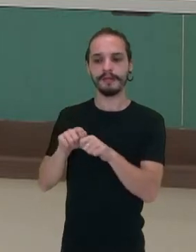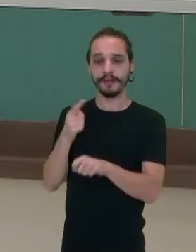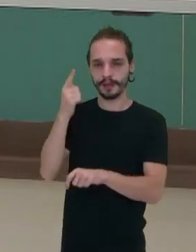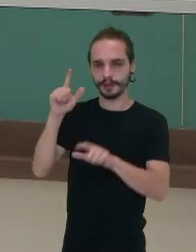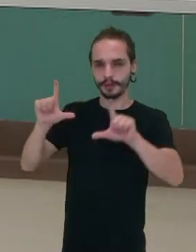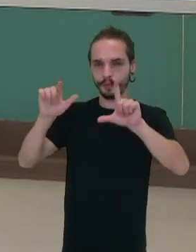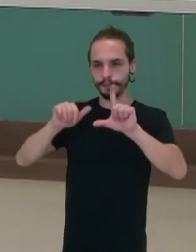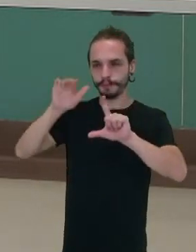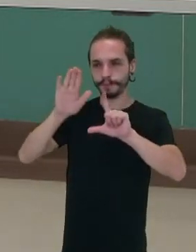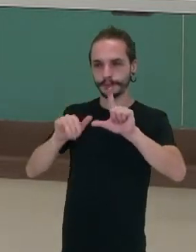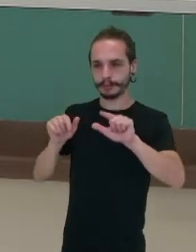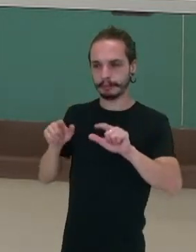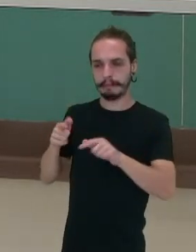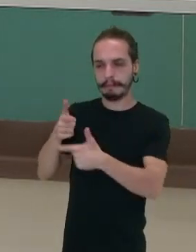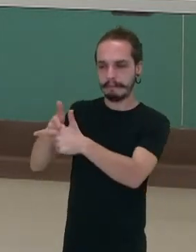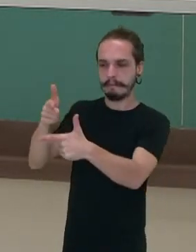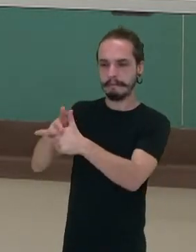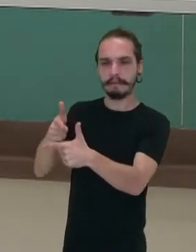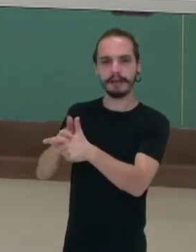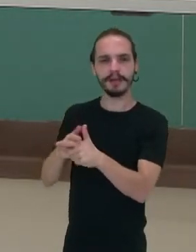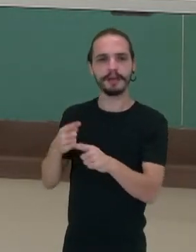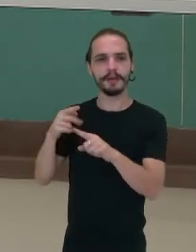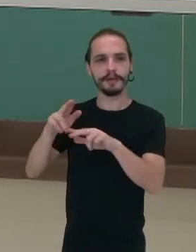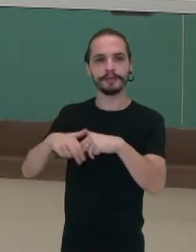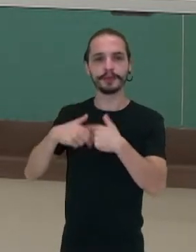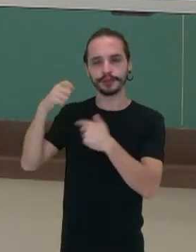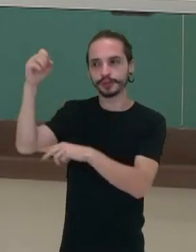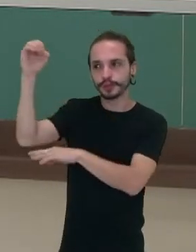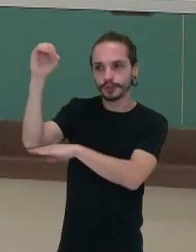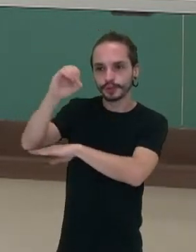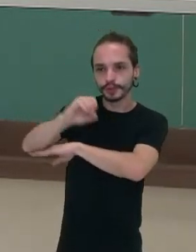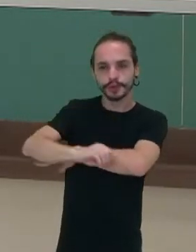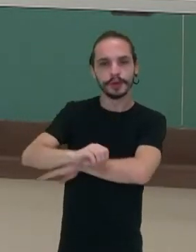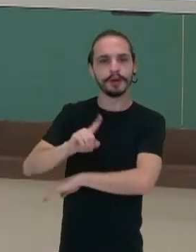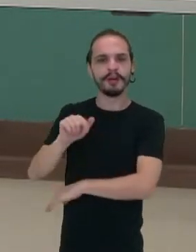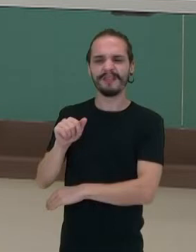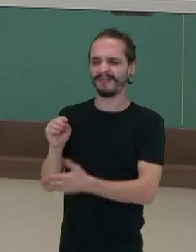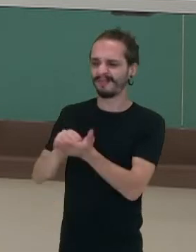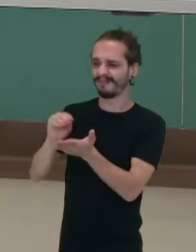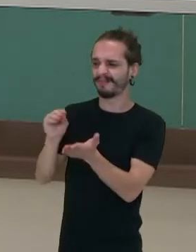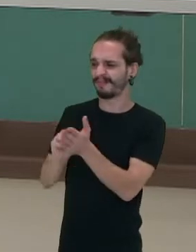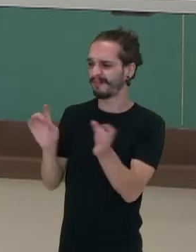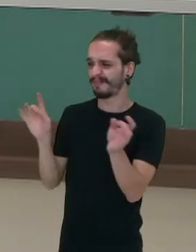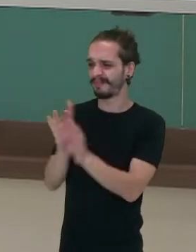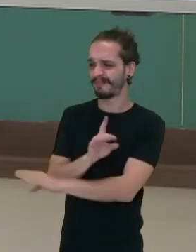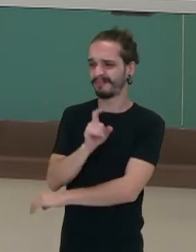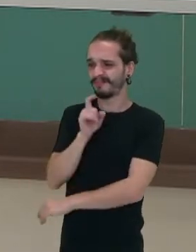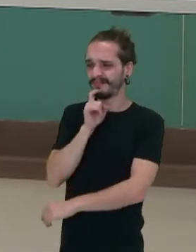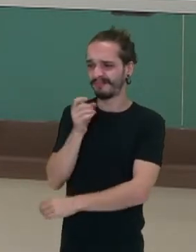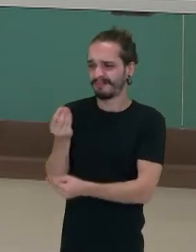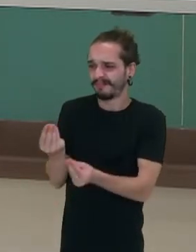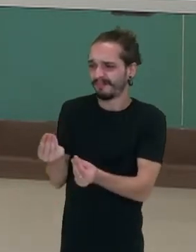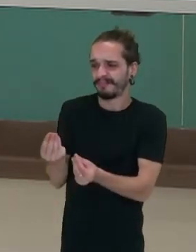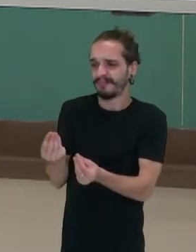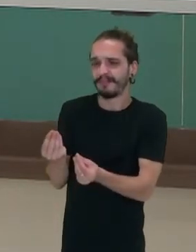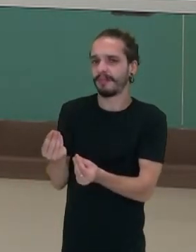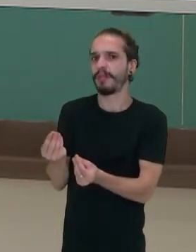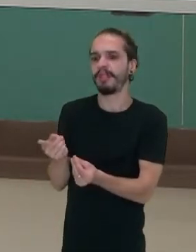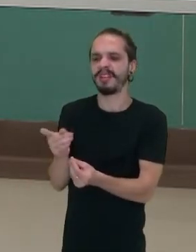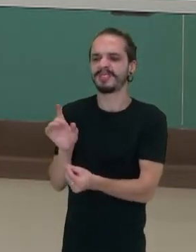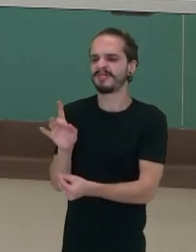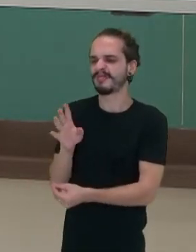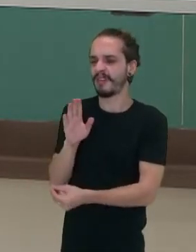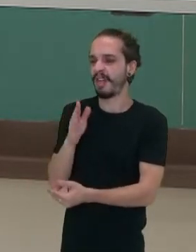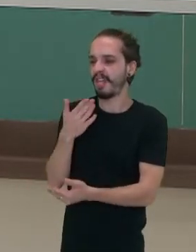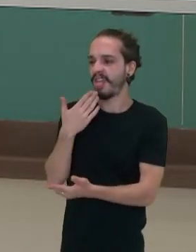é a impressão Nascer do Sol, que Leroy fala o seguinte, uma obra inacabada somente para impressionar. Ou seja, Leroy está falando o seguinte, isso aqui é só um esboço,